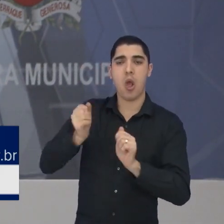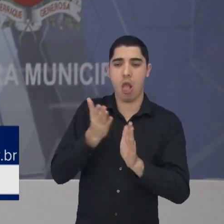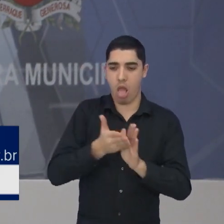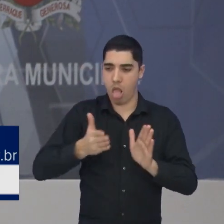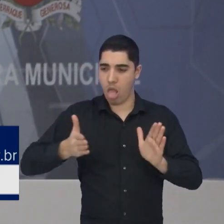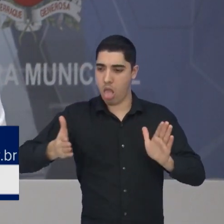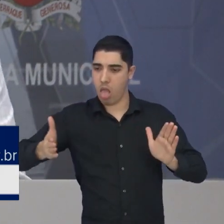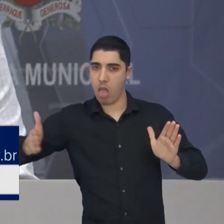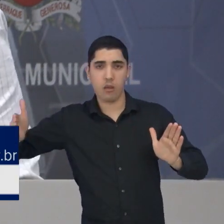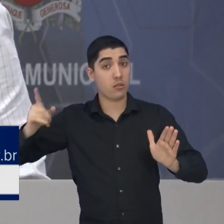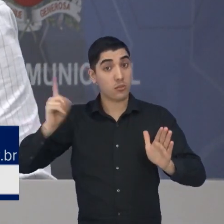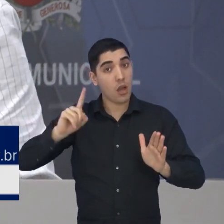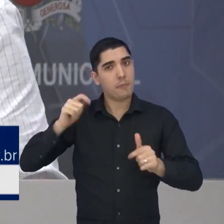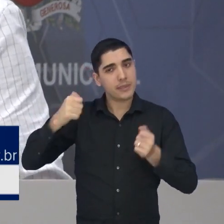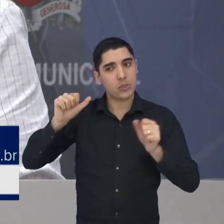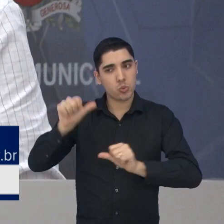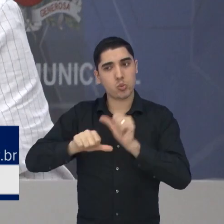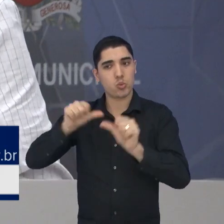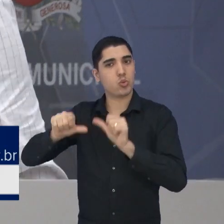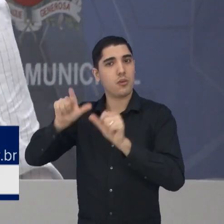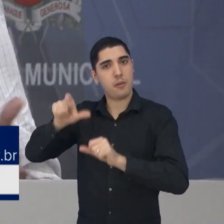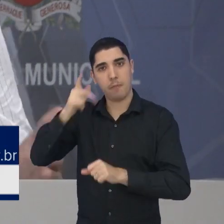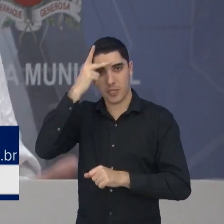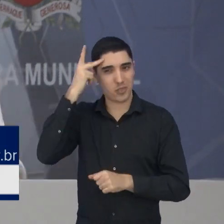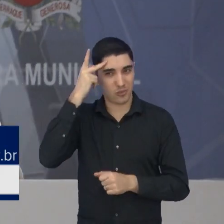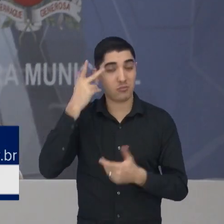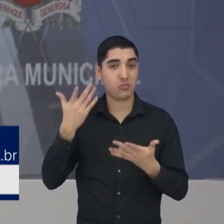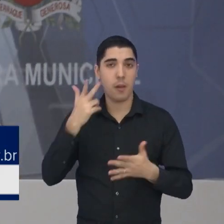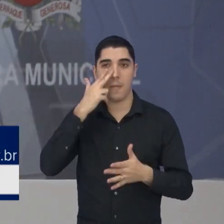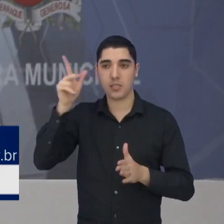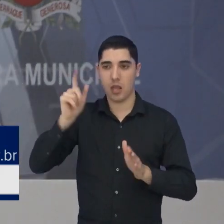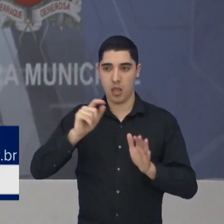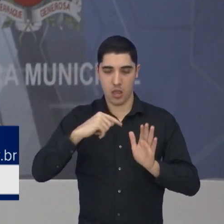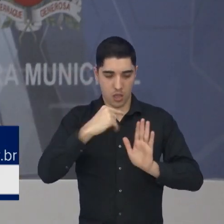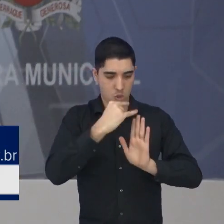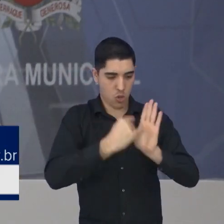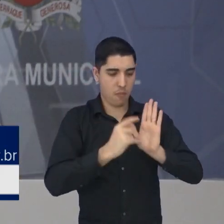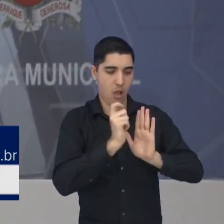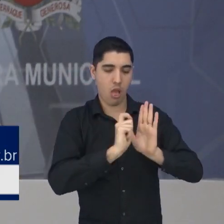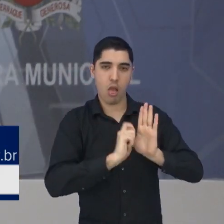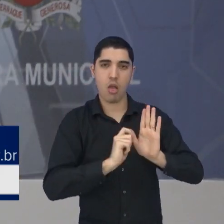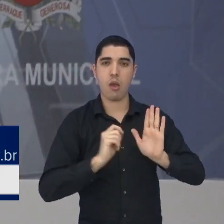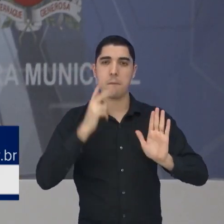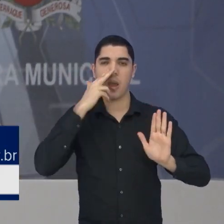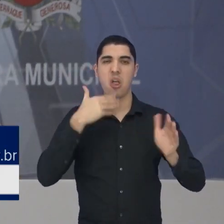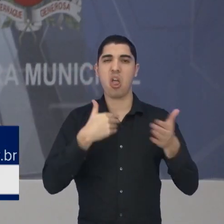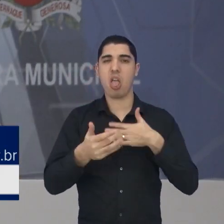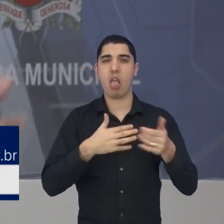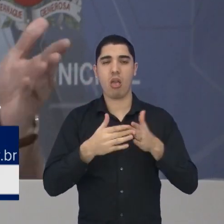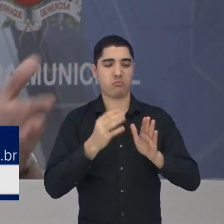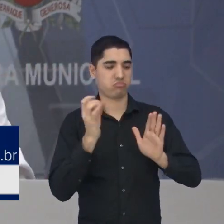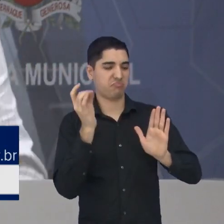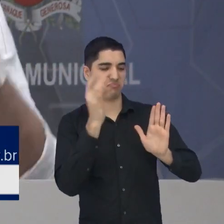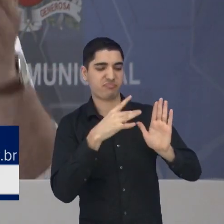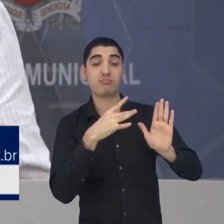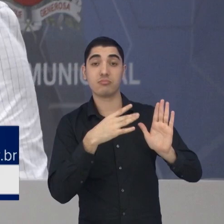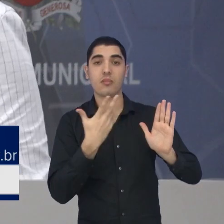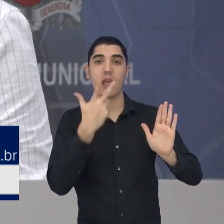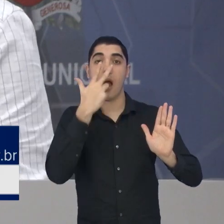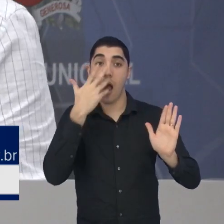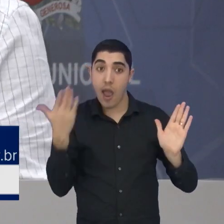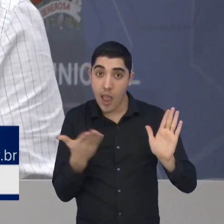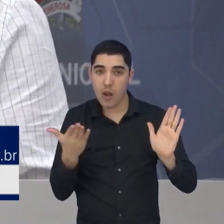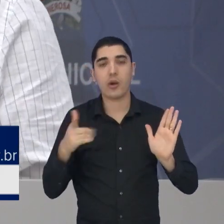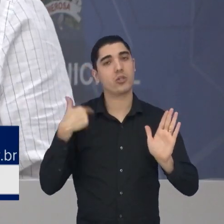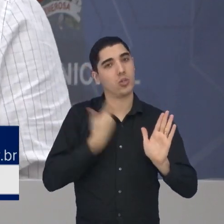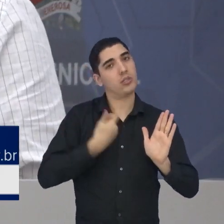escreveu o projeto de lei escreveu de forma descuidada, porque abriu brecha para que isso acontecesse, e por isso a gente vai ter que